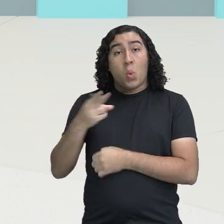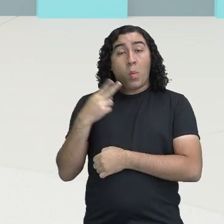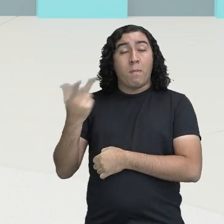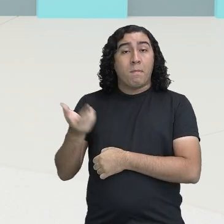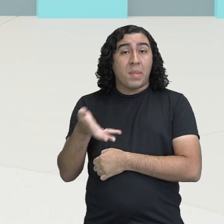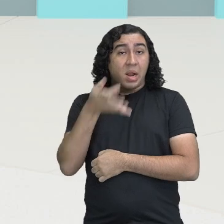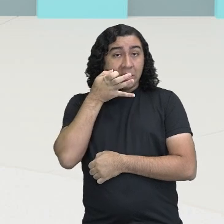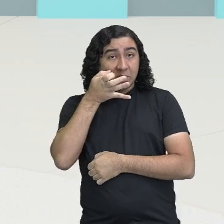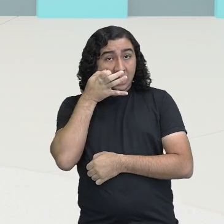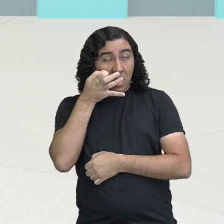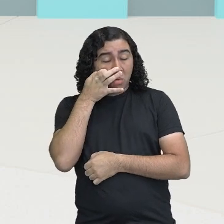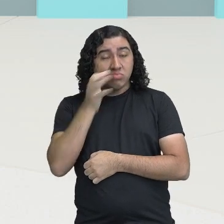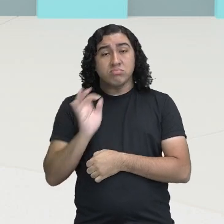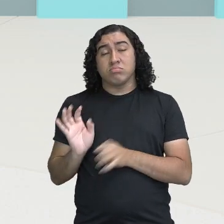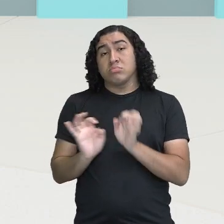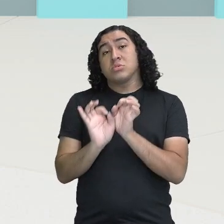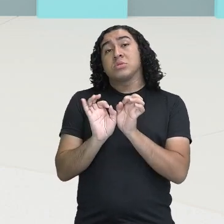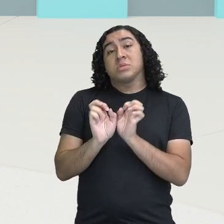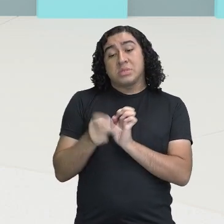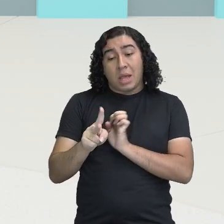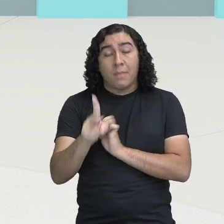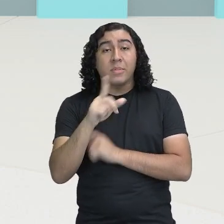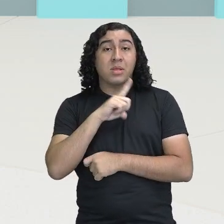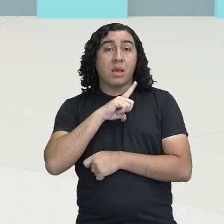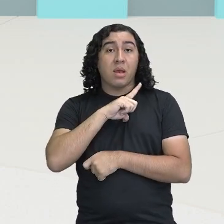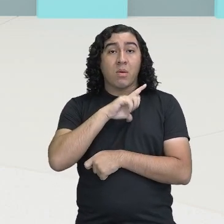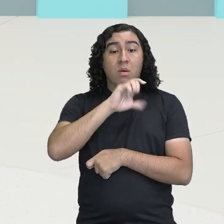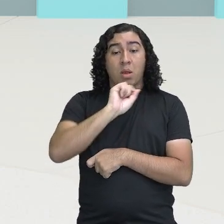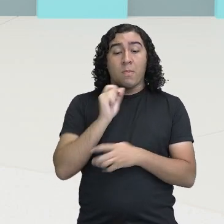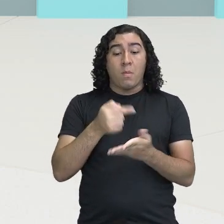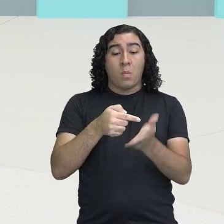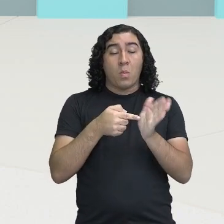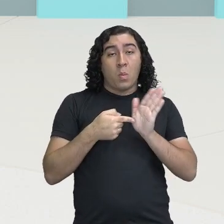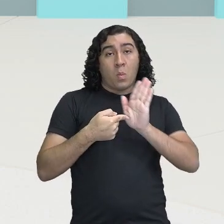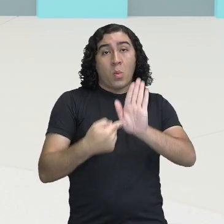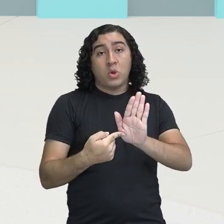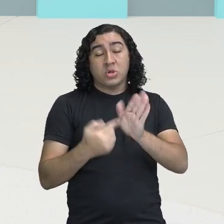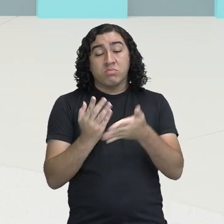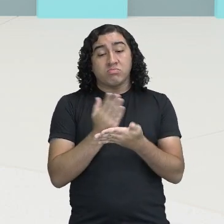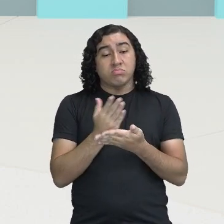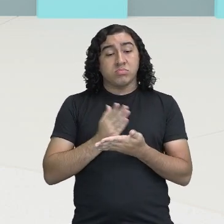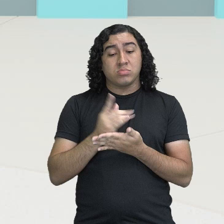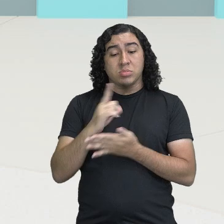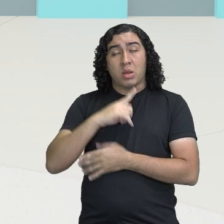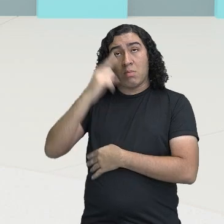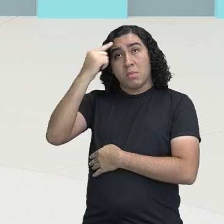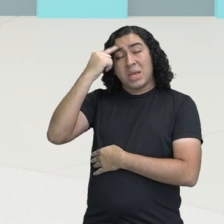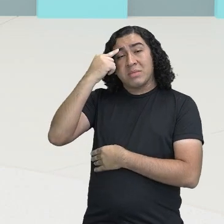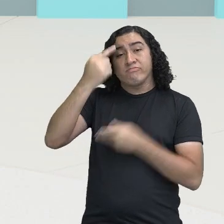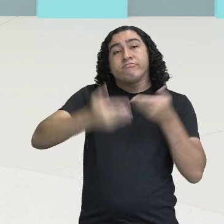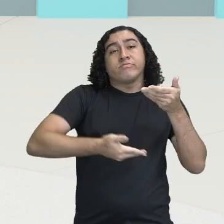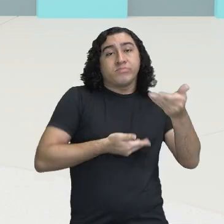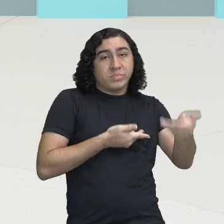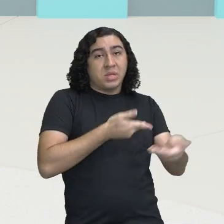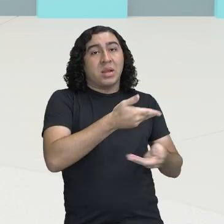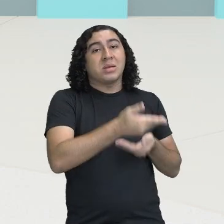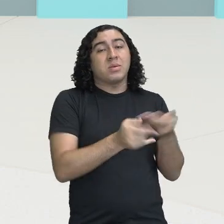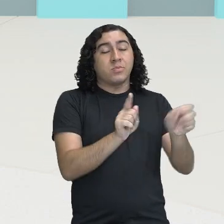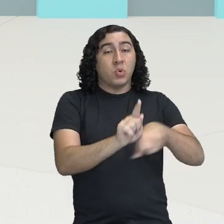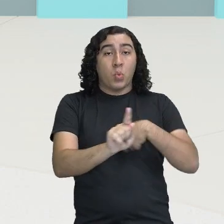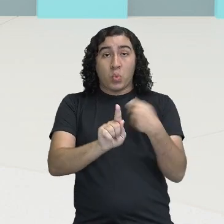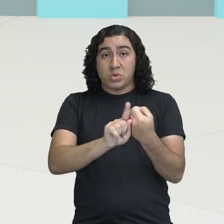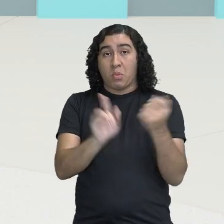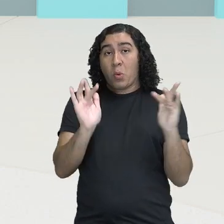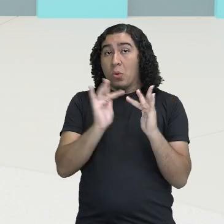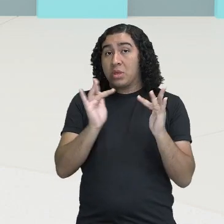presencial, elas sempre estarão nos trazendo algo que nos levam a uma interação